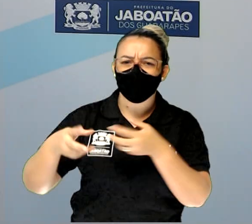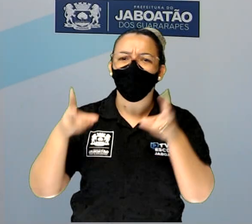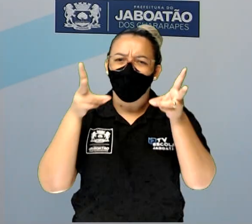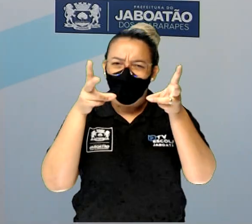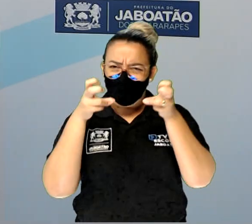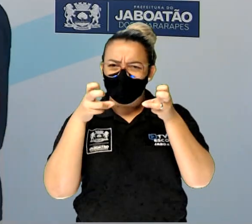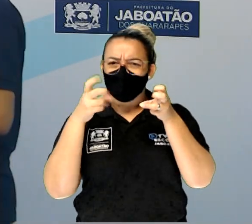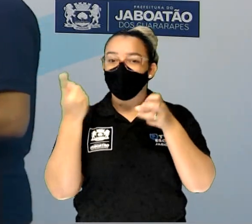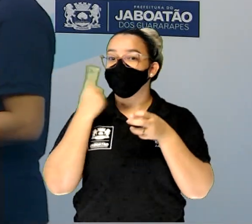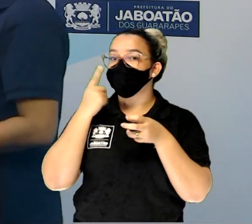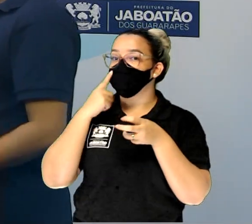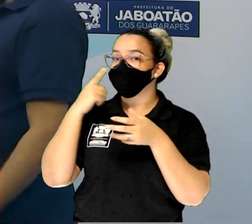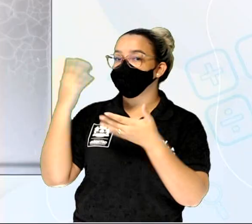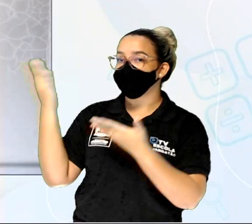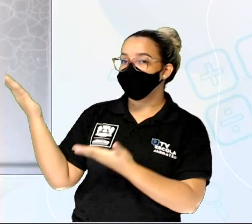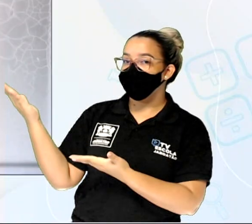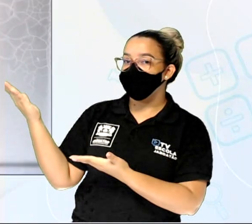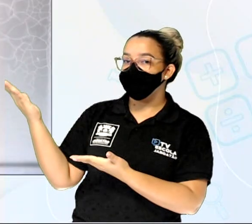observação direta.